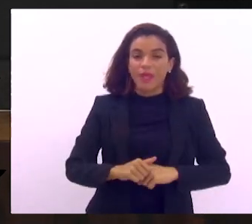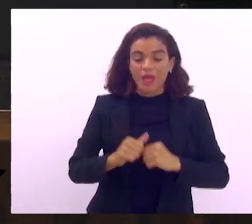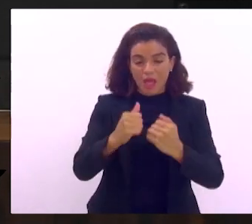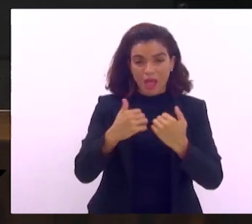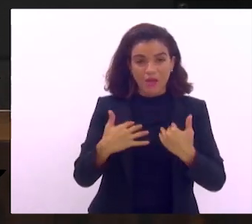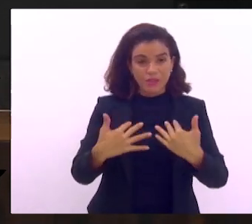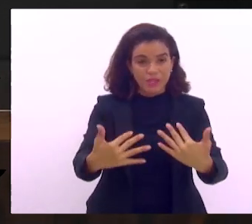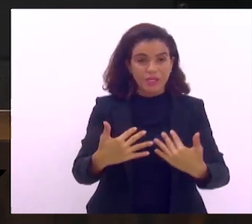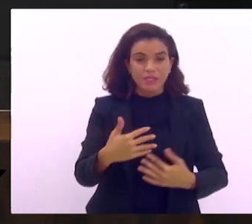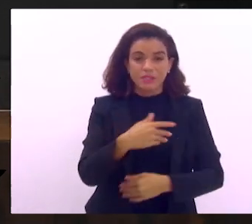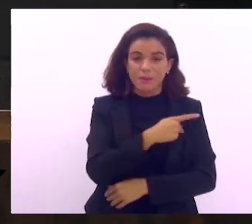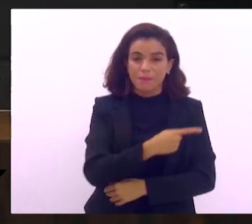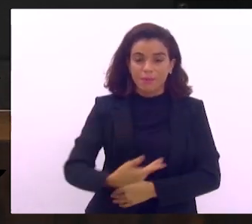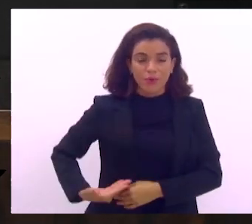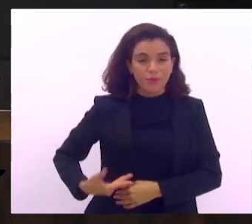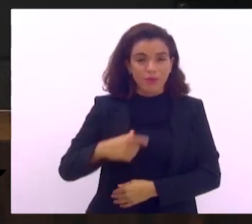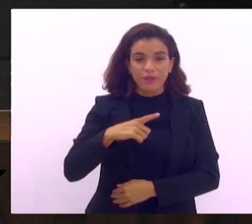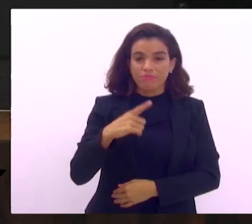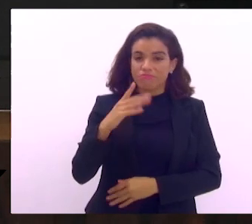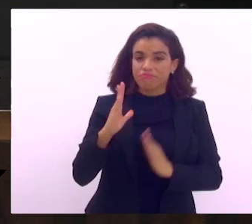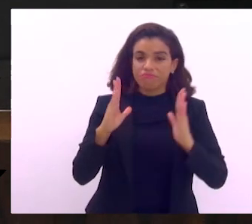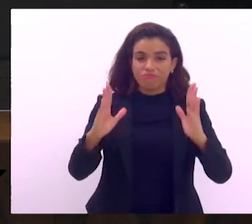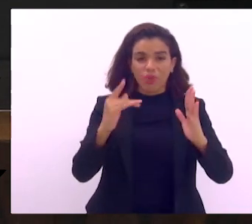terá duração de 1h30.